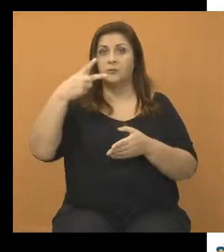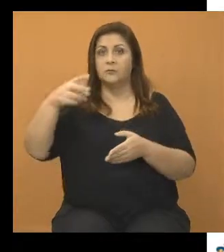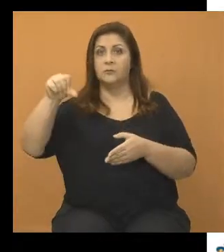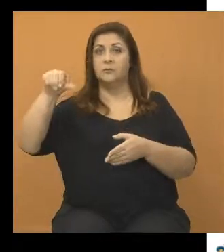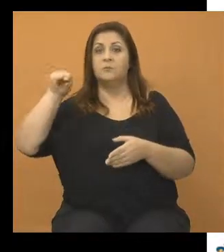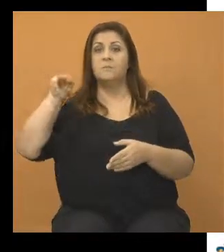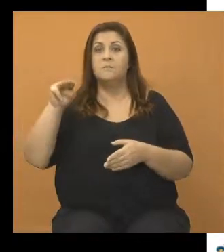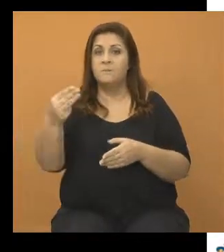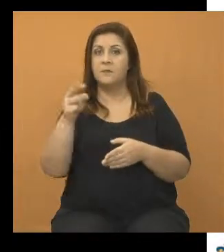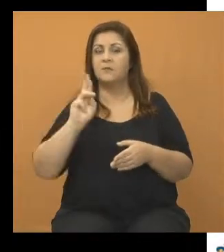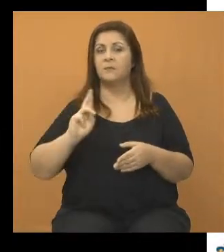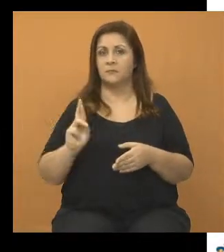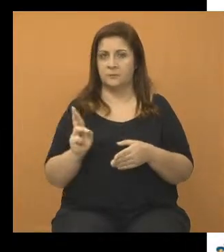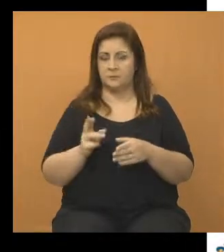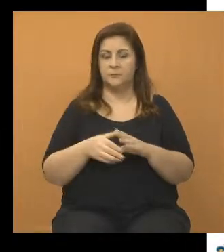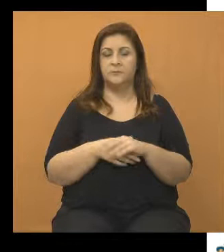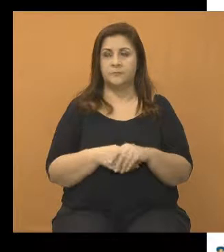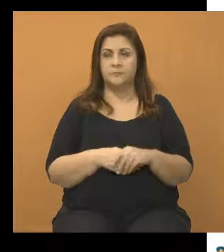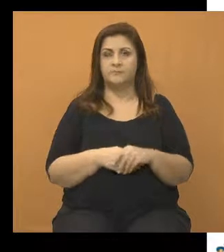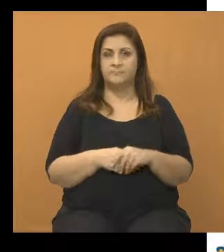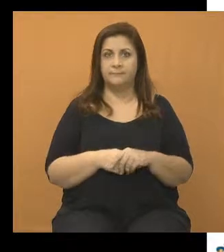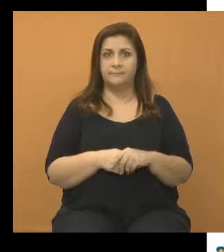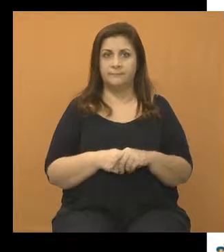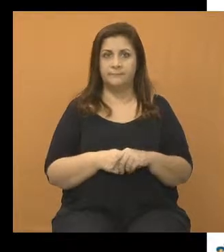houve foi